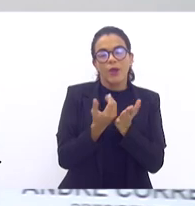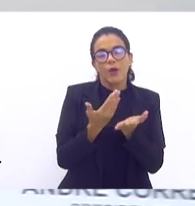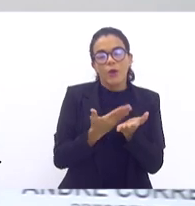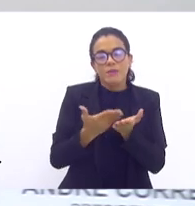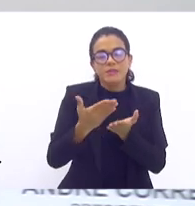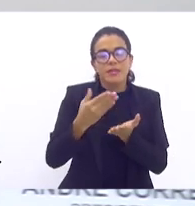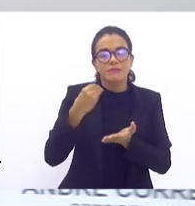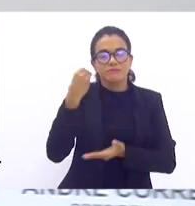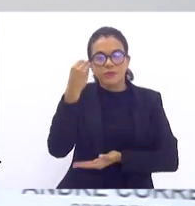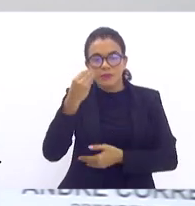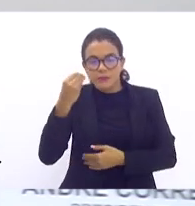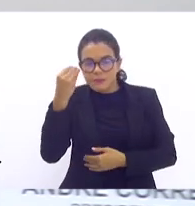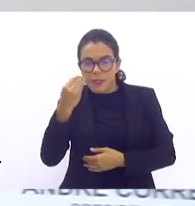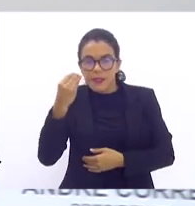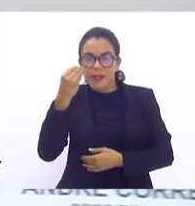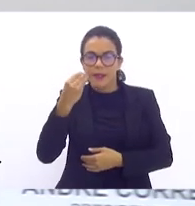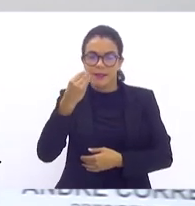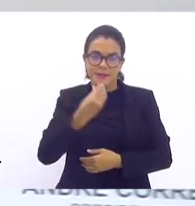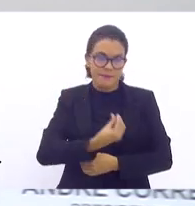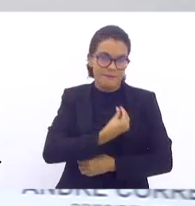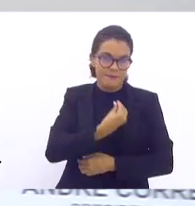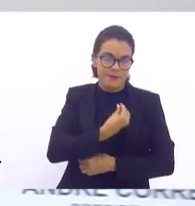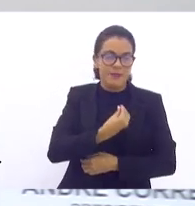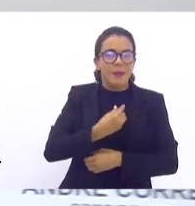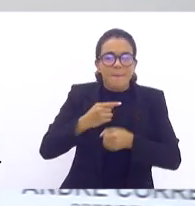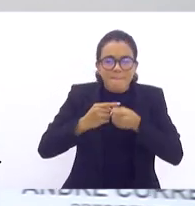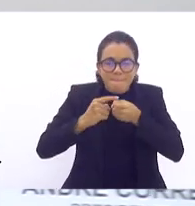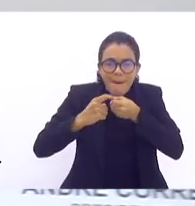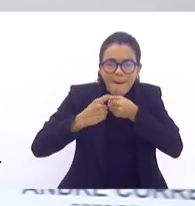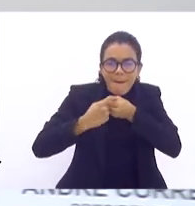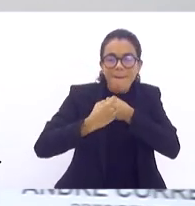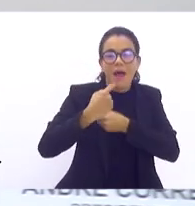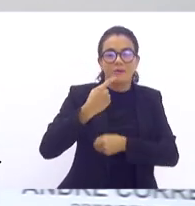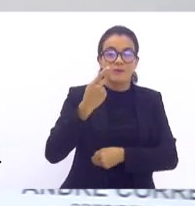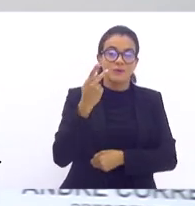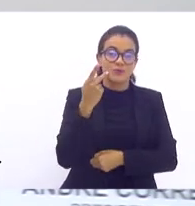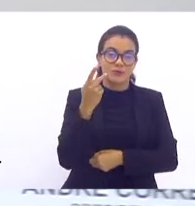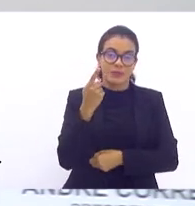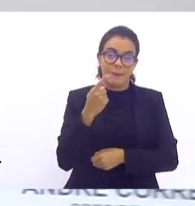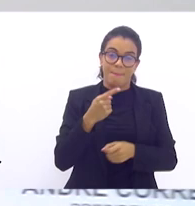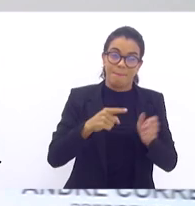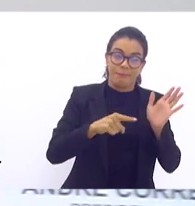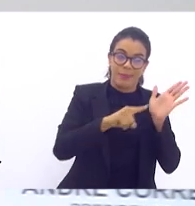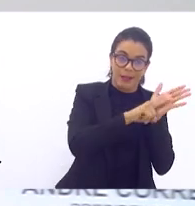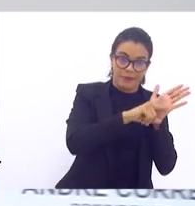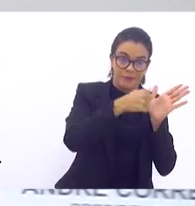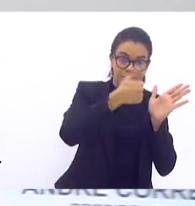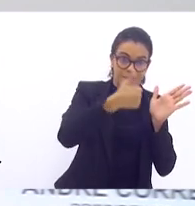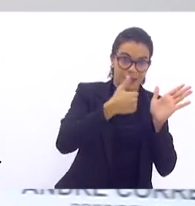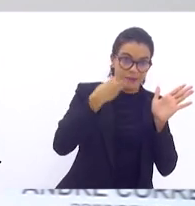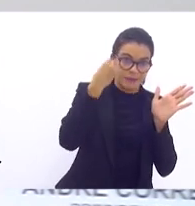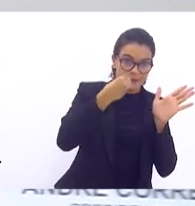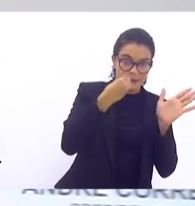vivência que eu tive lá no interior do Ceará primeiro uma negativa eu